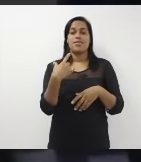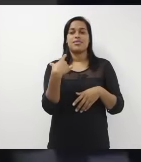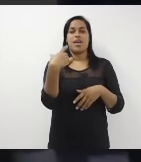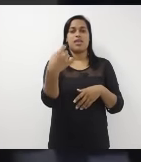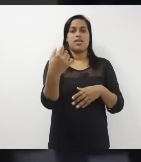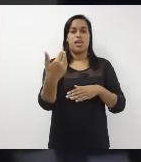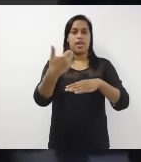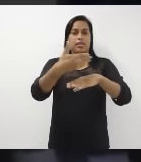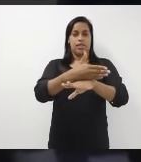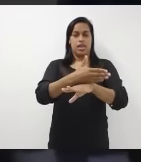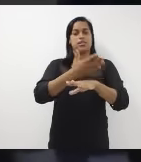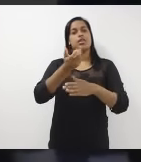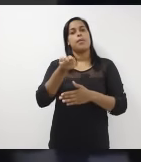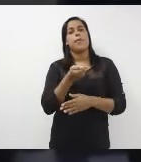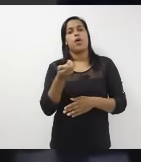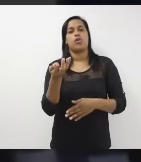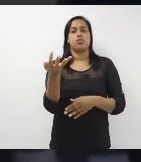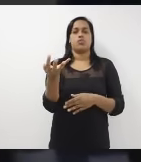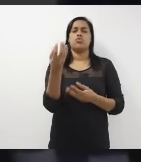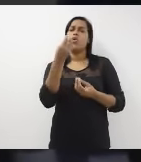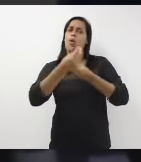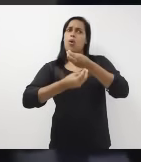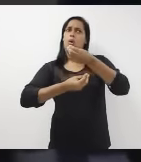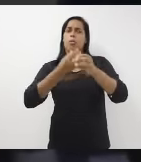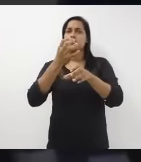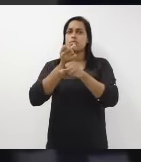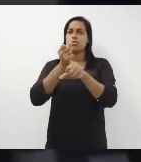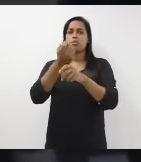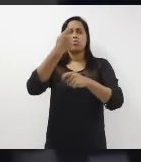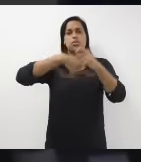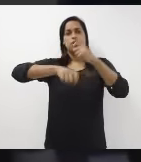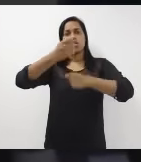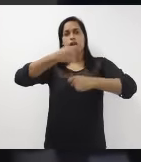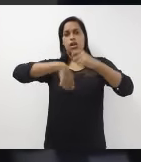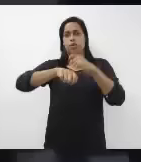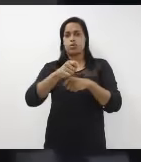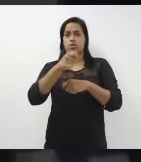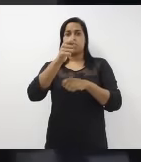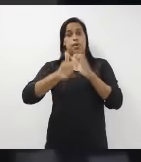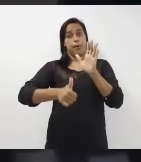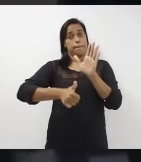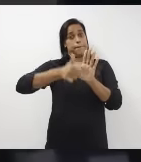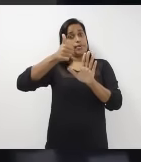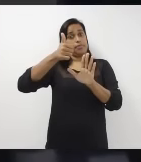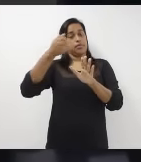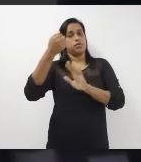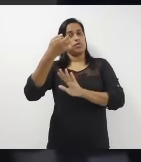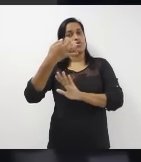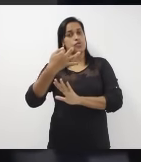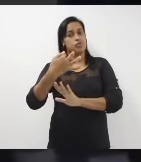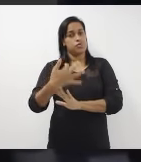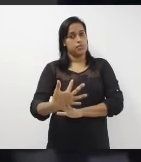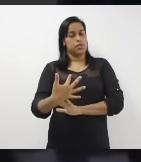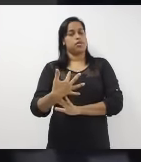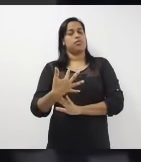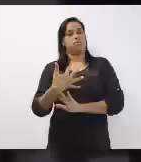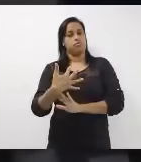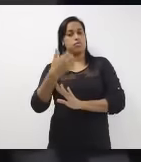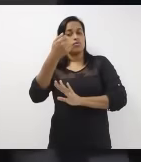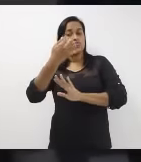calcular esse lote econômico, né? Essa questão da demanda? Então, primeiro, os autores dizem que